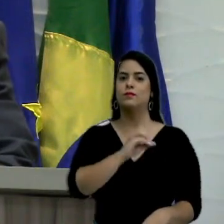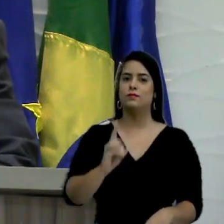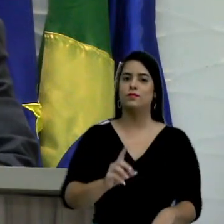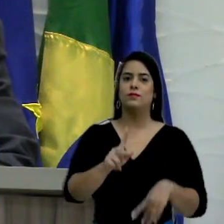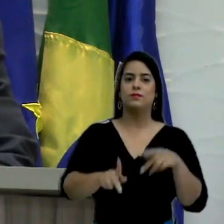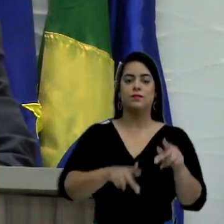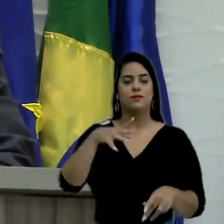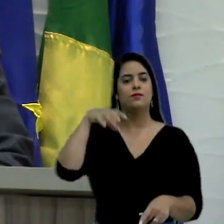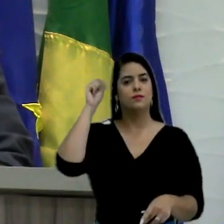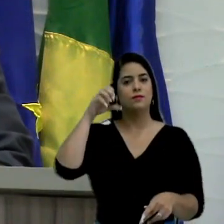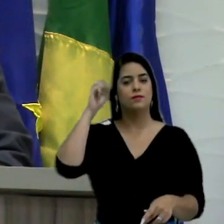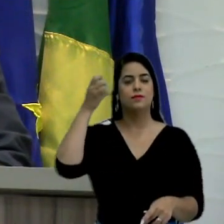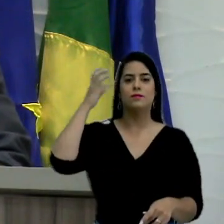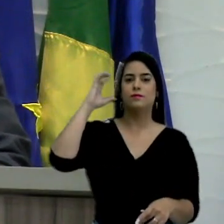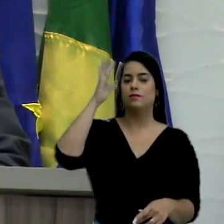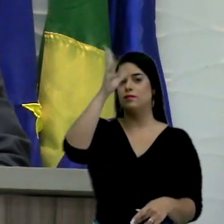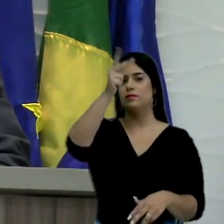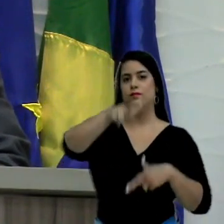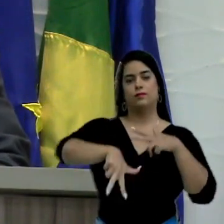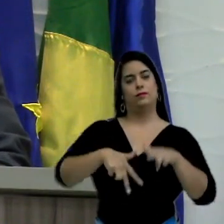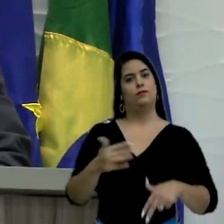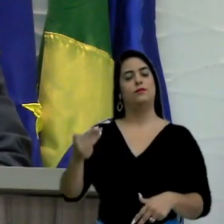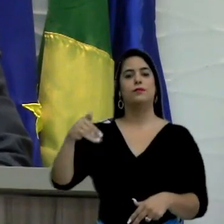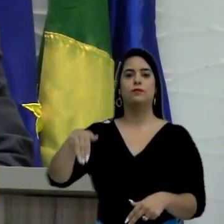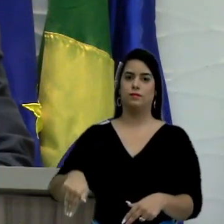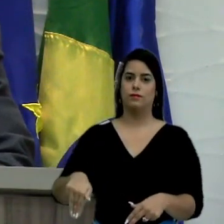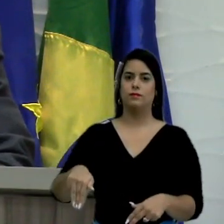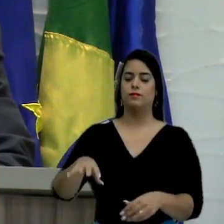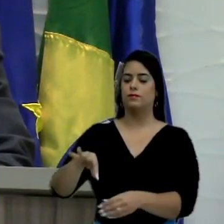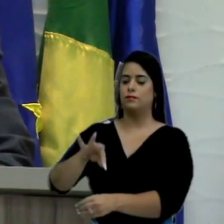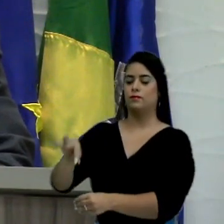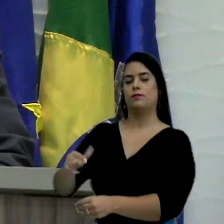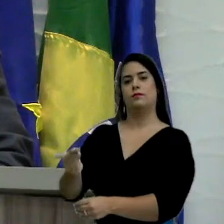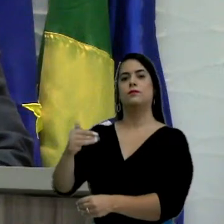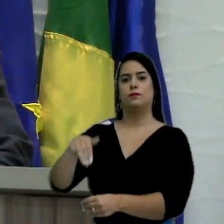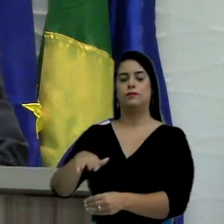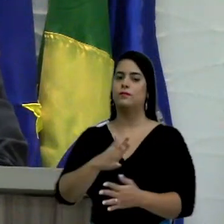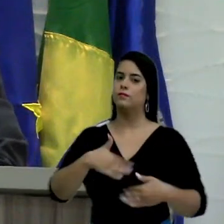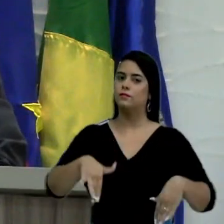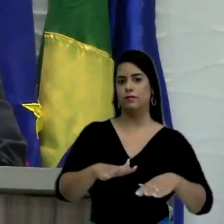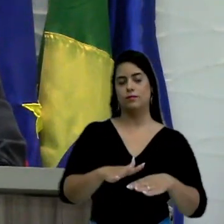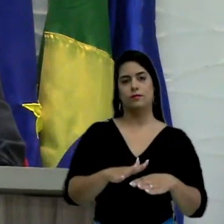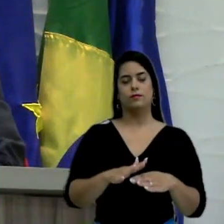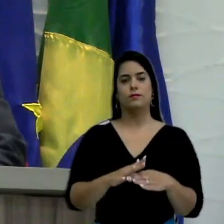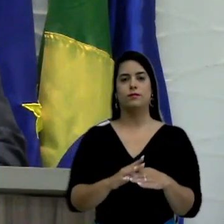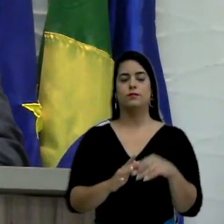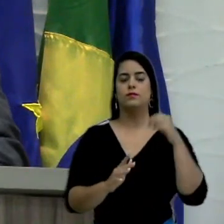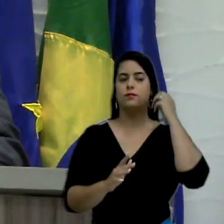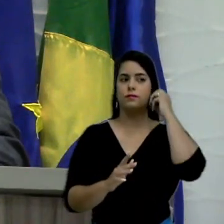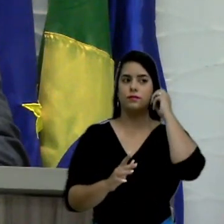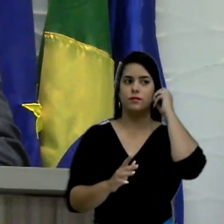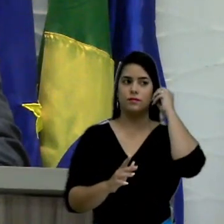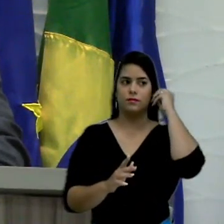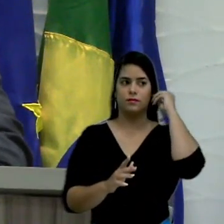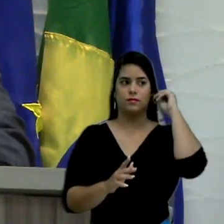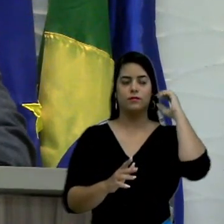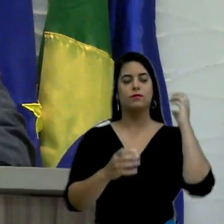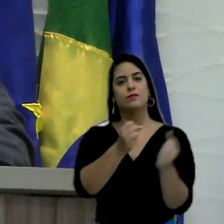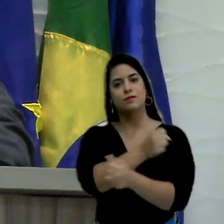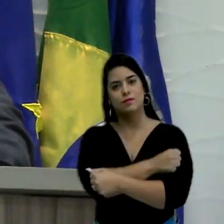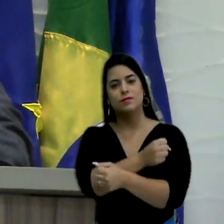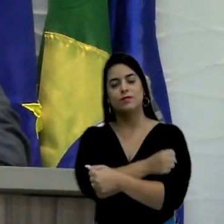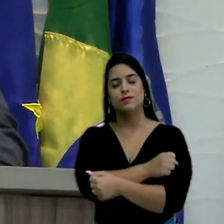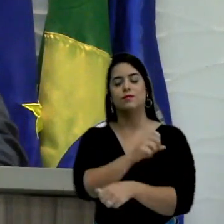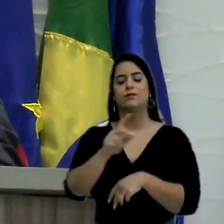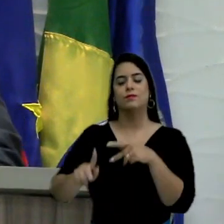nos escutam através da Rádio Somente FM, Espírito Santo FM, todos os sites que transmitem as sessões desta casa. Um abraço ao pessoal do CPO